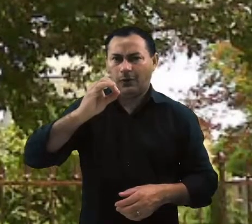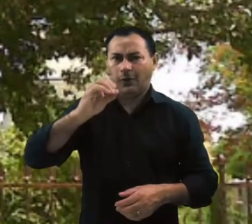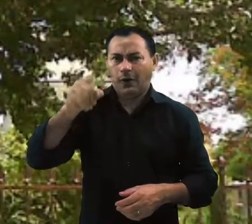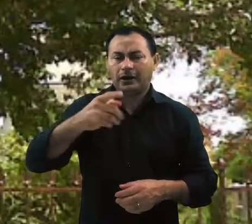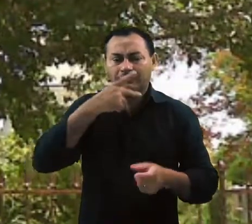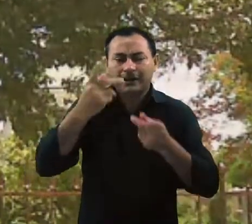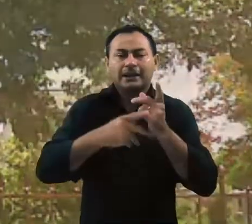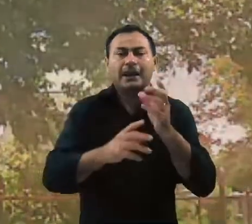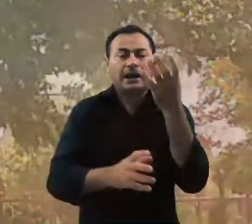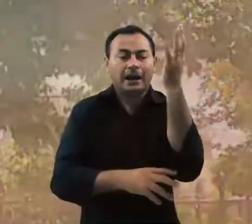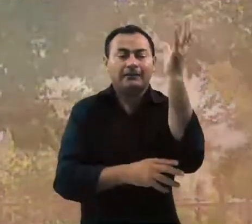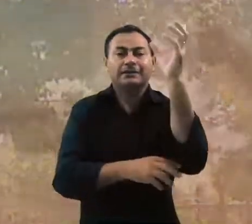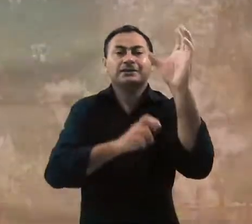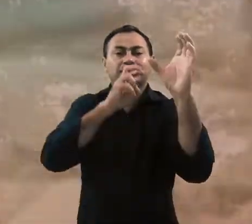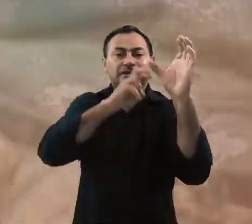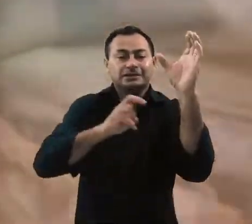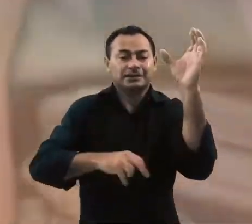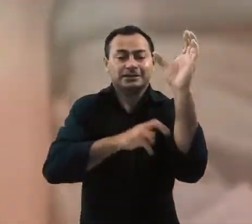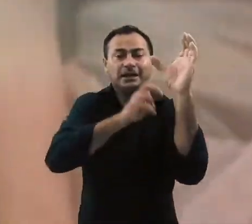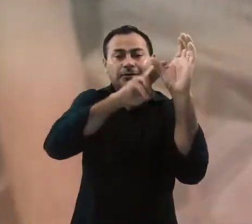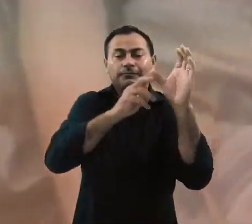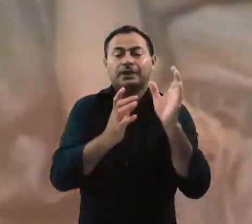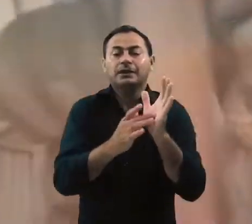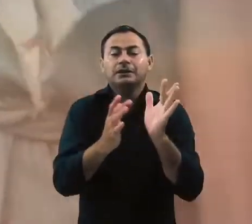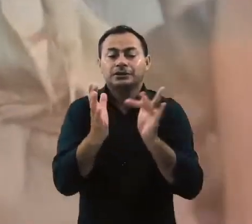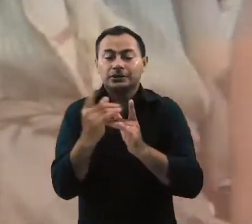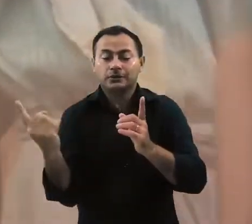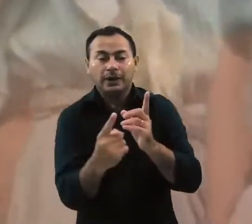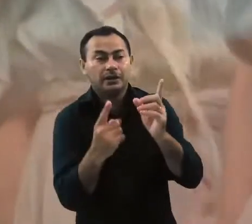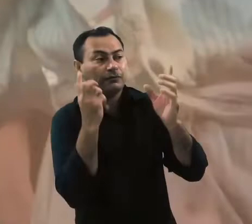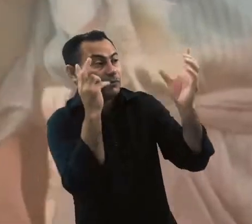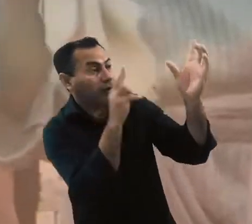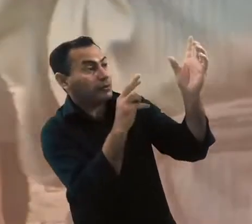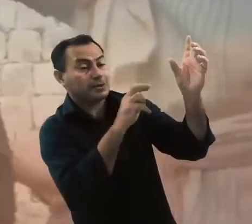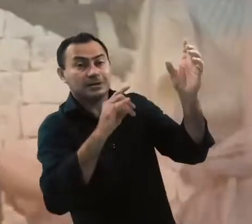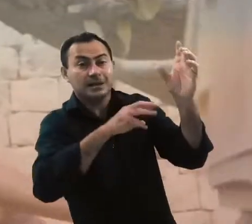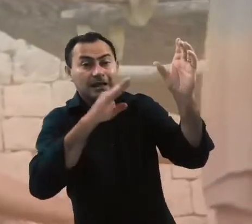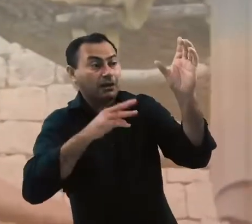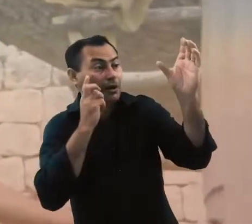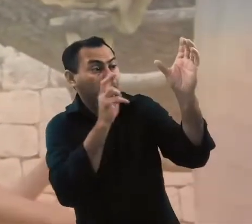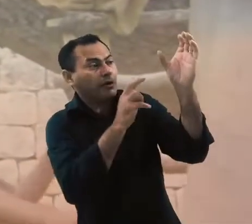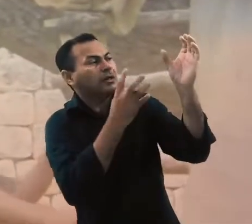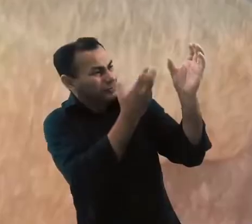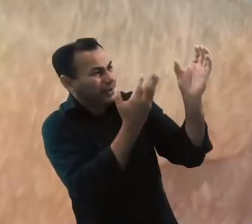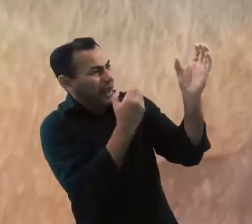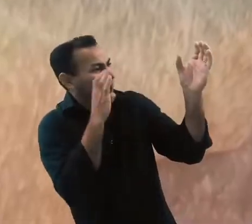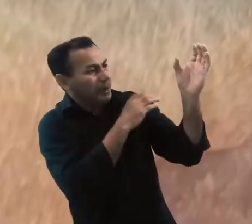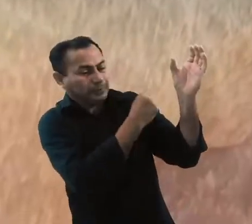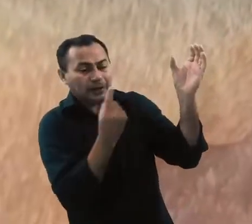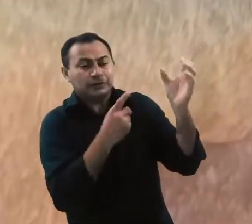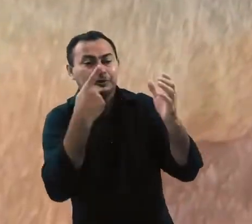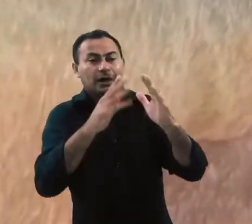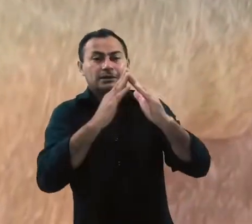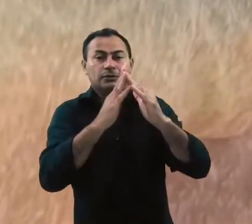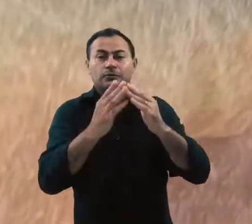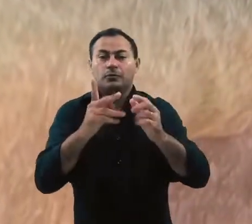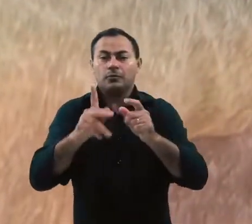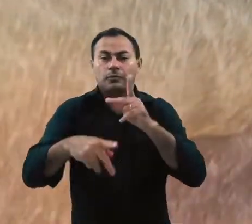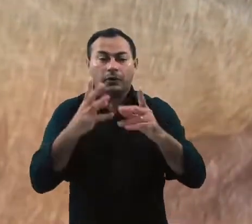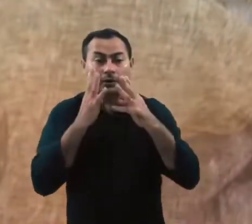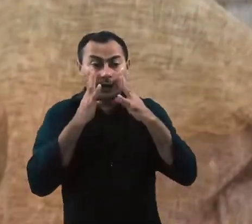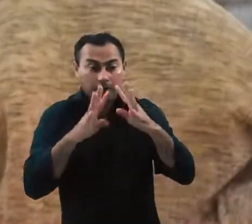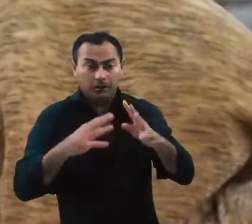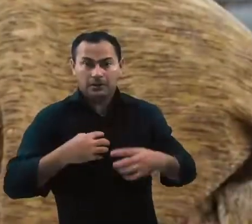Jesus chama pelo nome quando passa pela árvore de Zaqueu desça depressa quero ficar em sua casa hoje